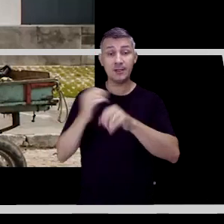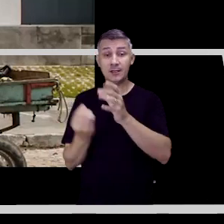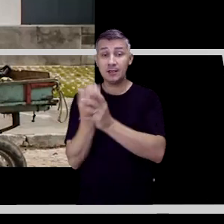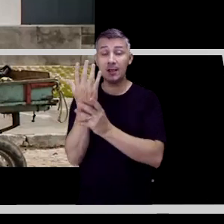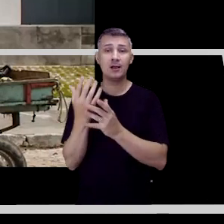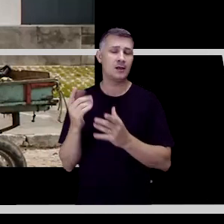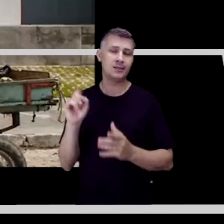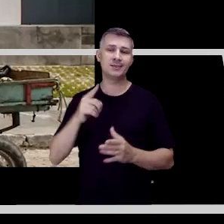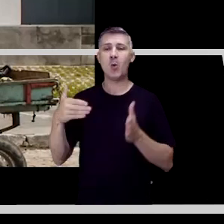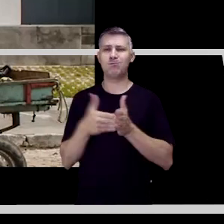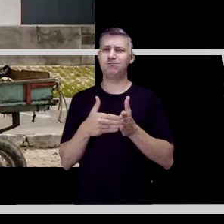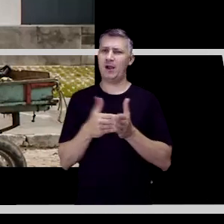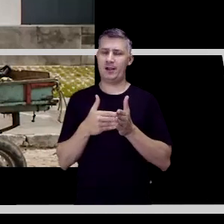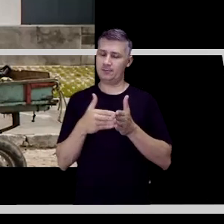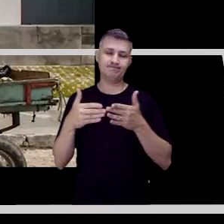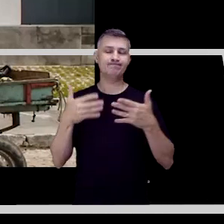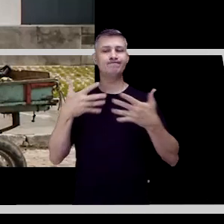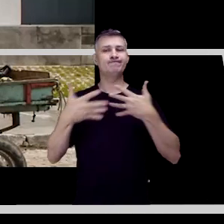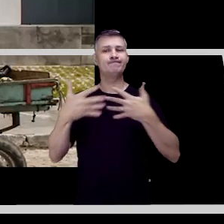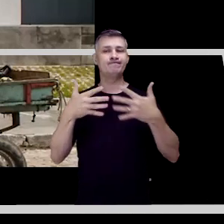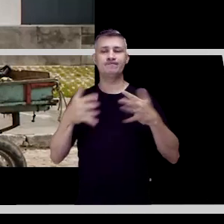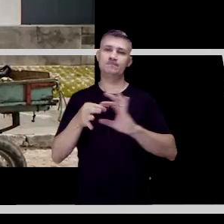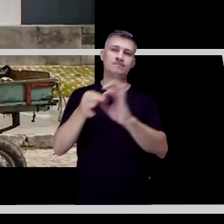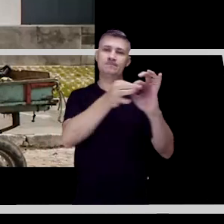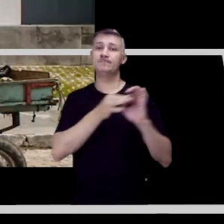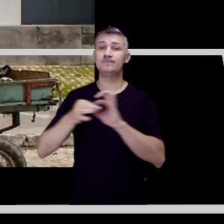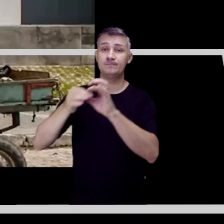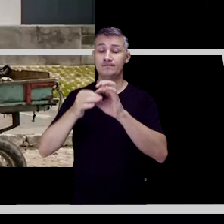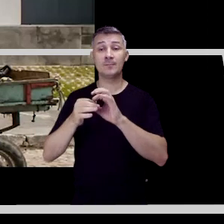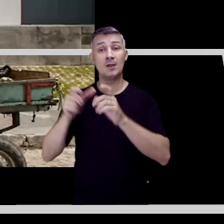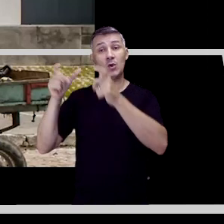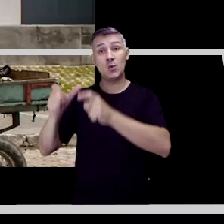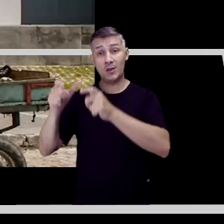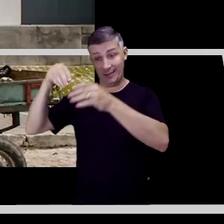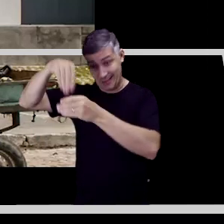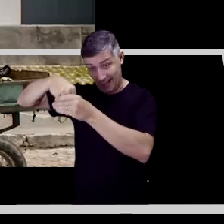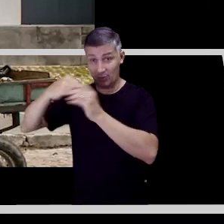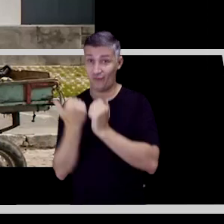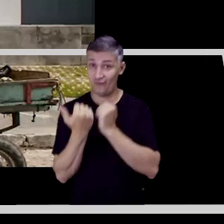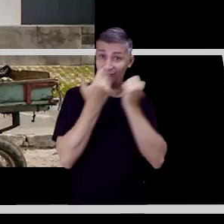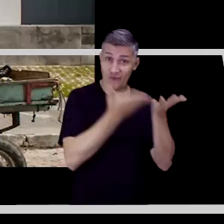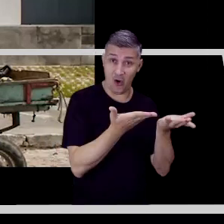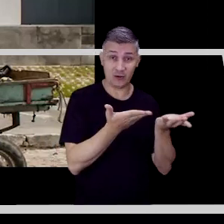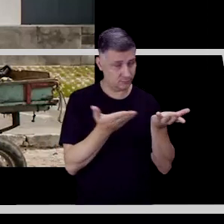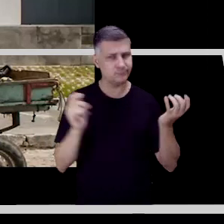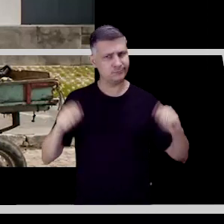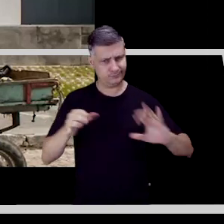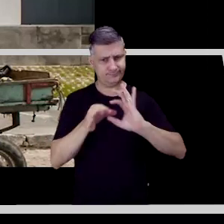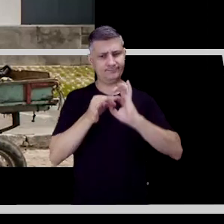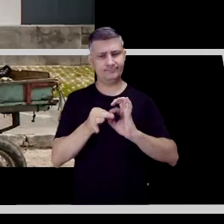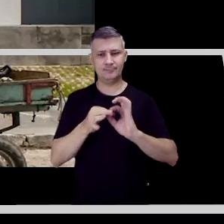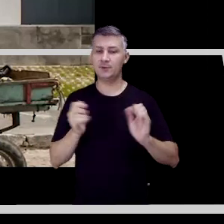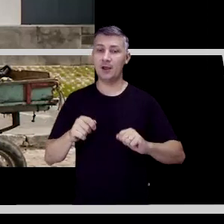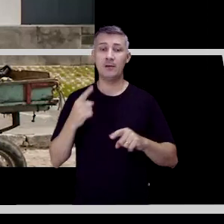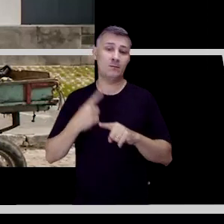forma, né, criar essa não barreira, ou transparência, né, essa semi-transparência entre o externo e o interno, e que não fosse uma coisa,